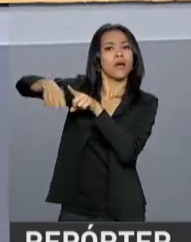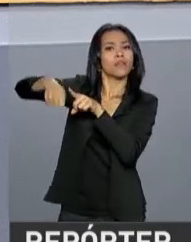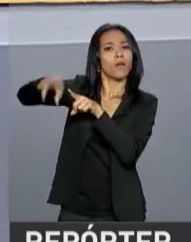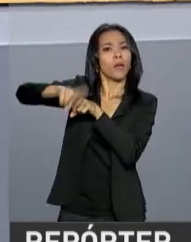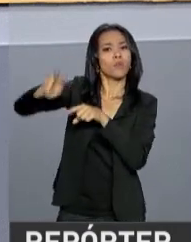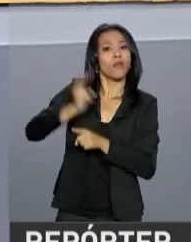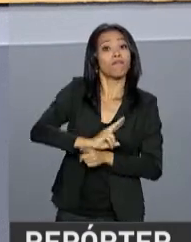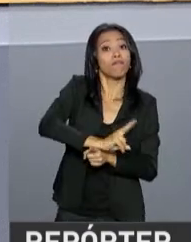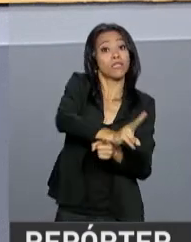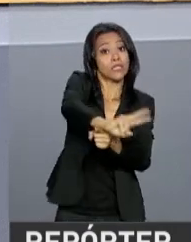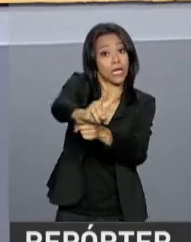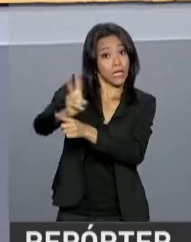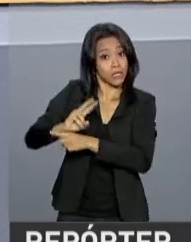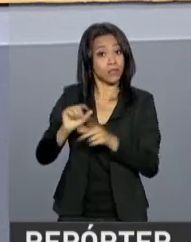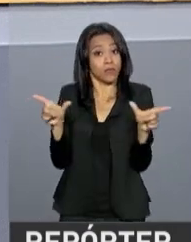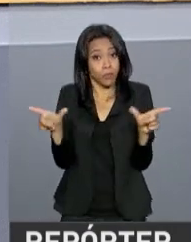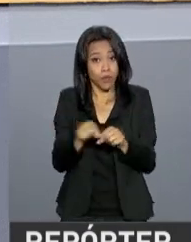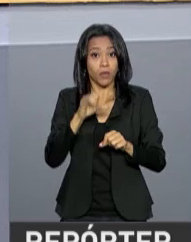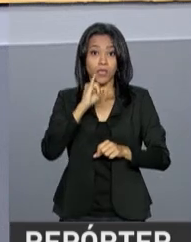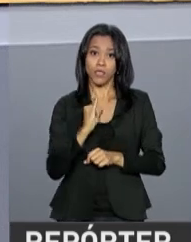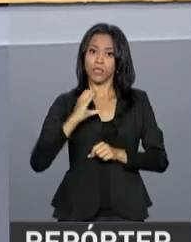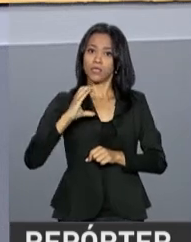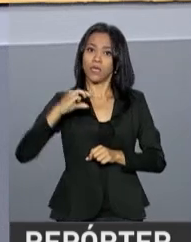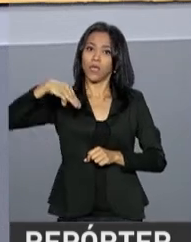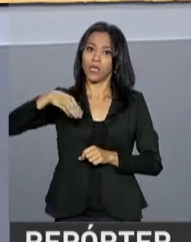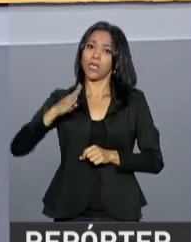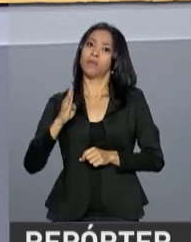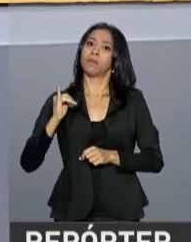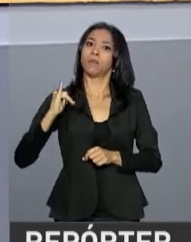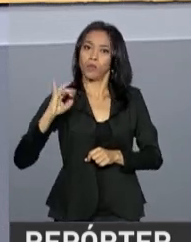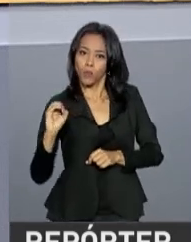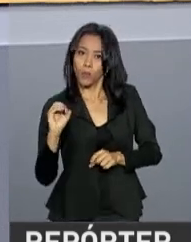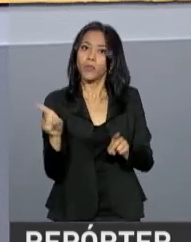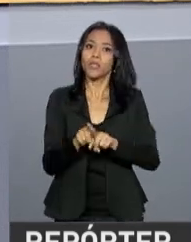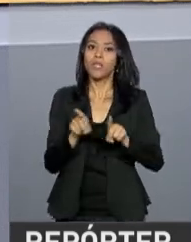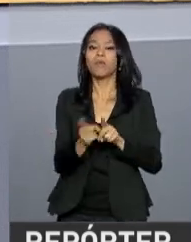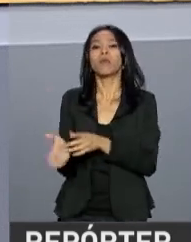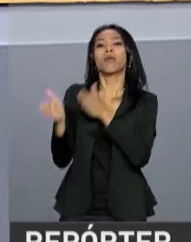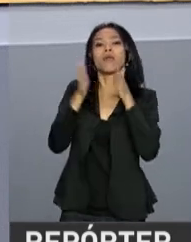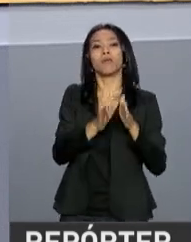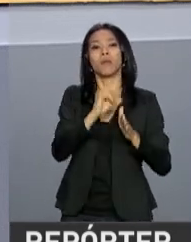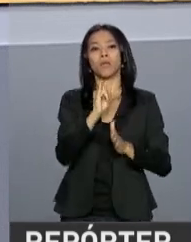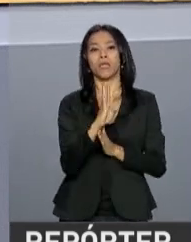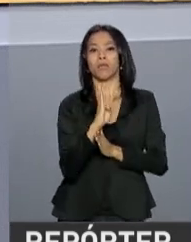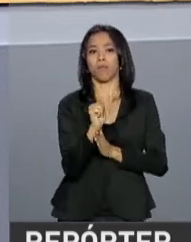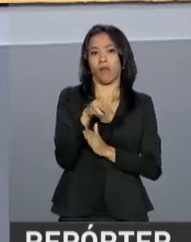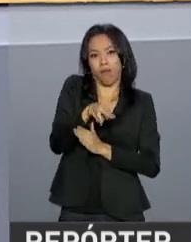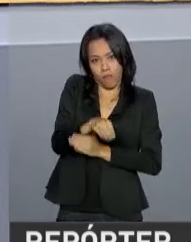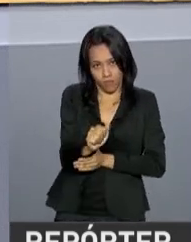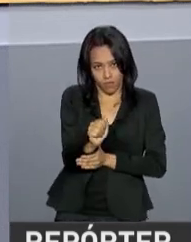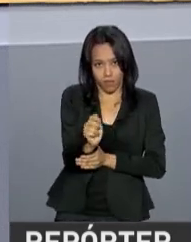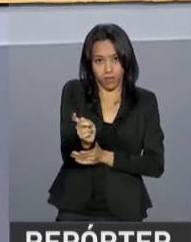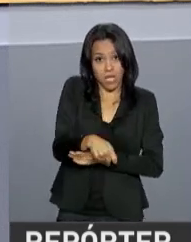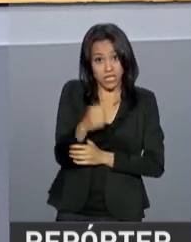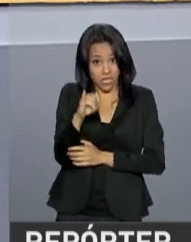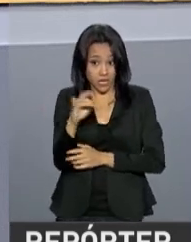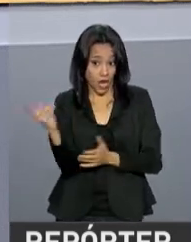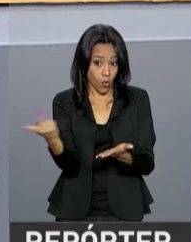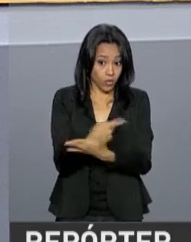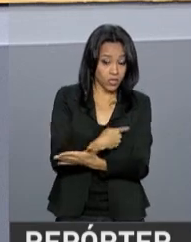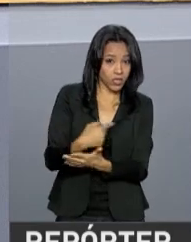florestas pelo instituto chico mendes o icm bill e também pelo ibama se o serviço florestal brasileiro encontrar irregularidades